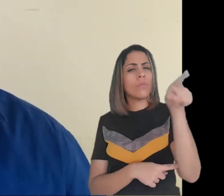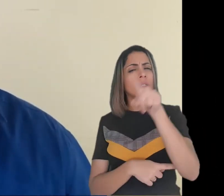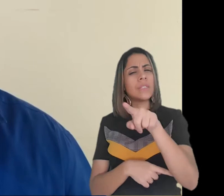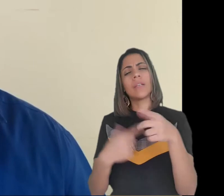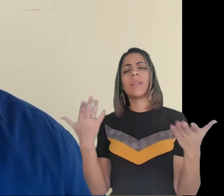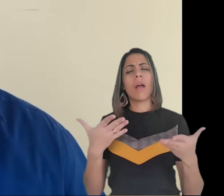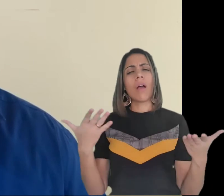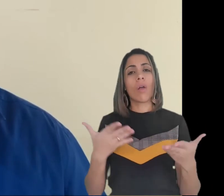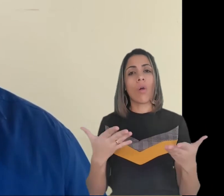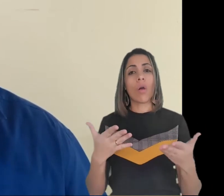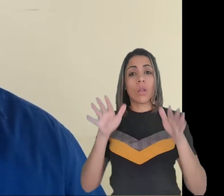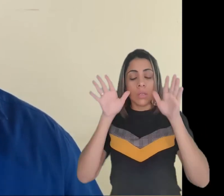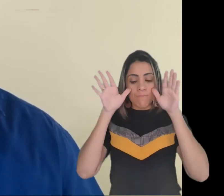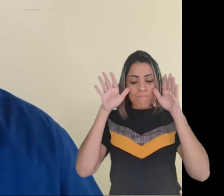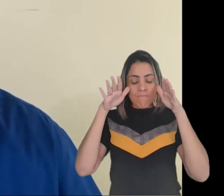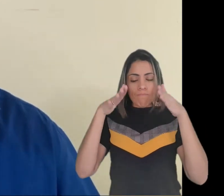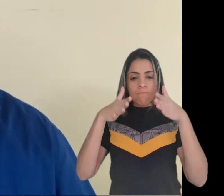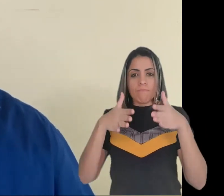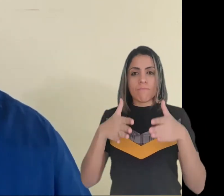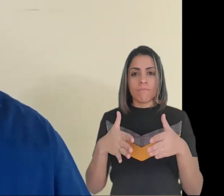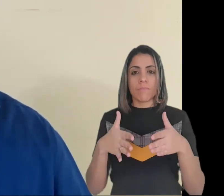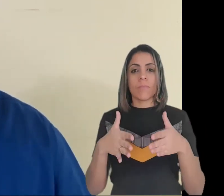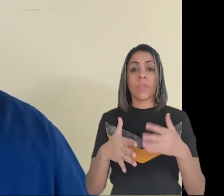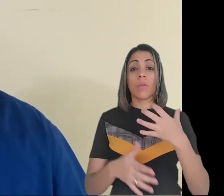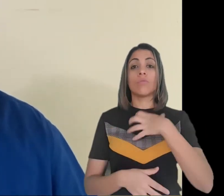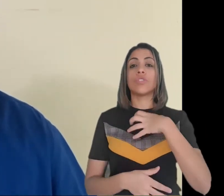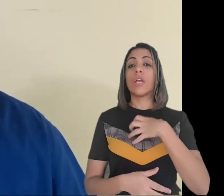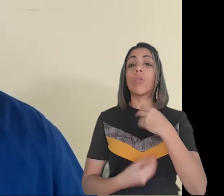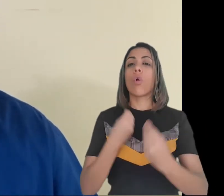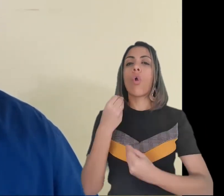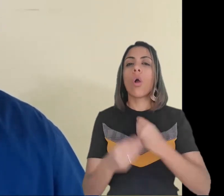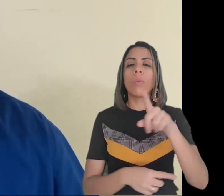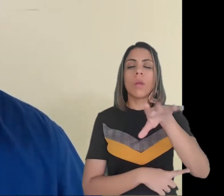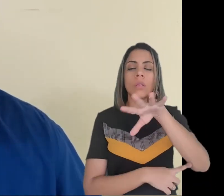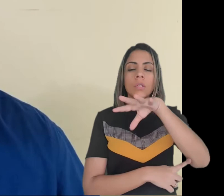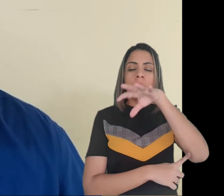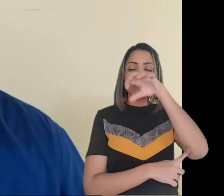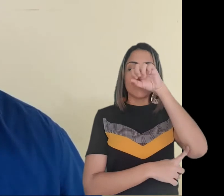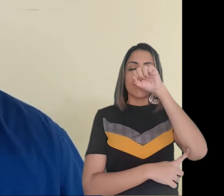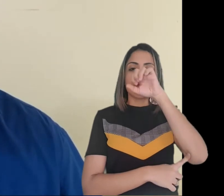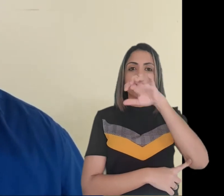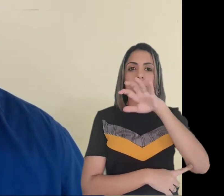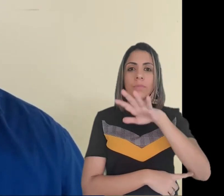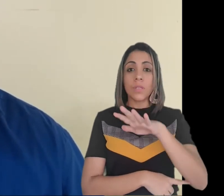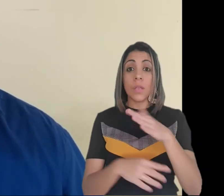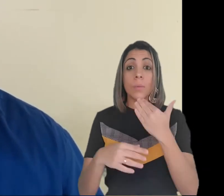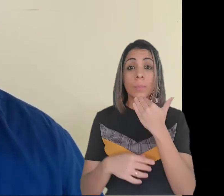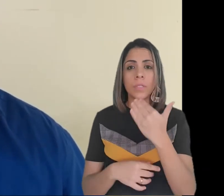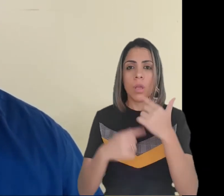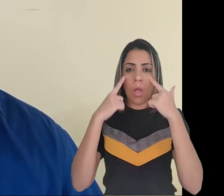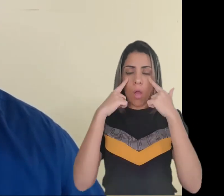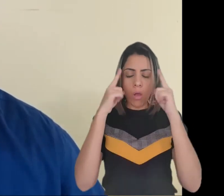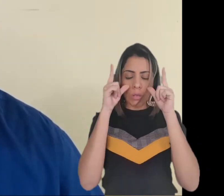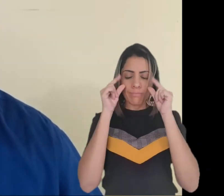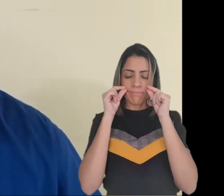à concentração para o modo como estamos respirando. Eu vou pedir para vocês fechar os